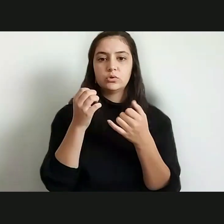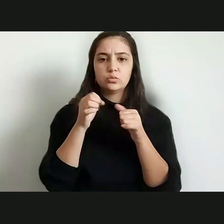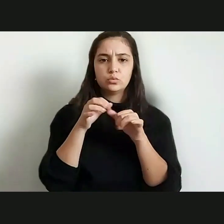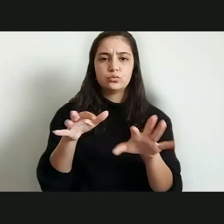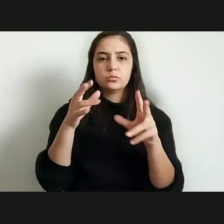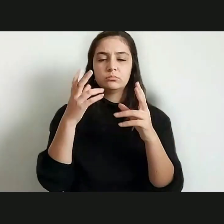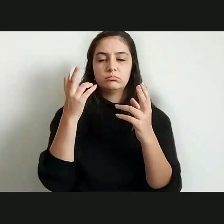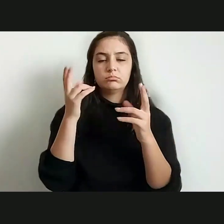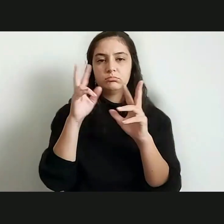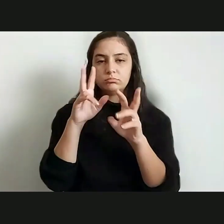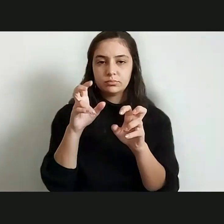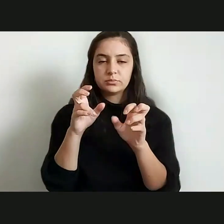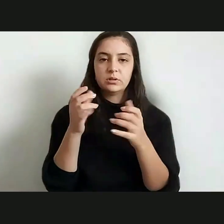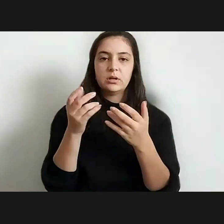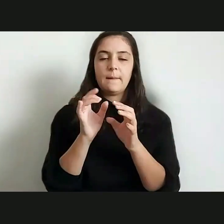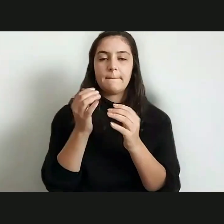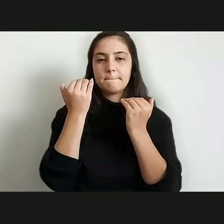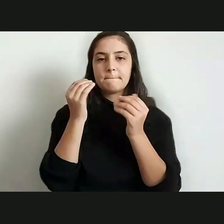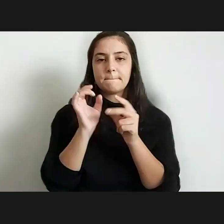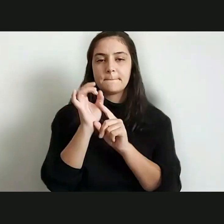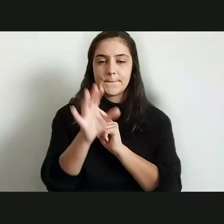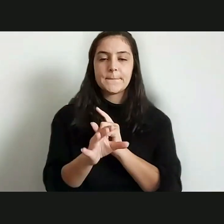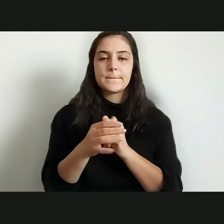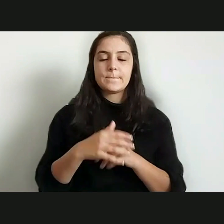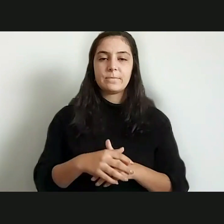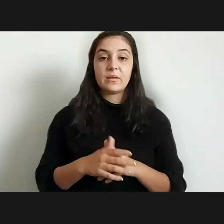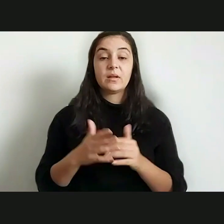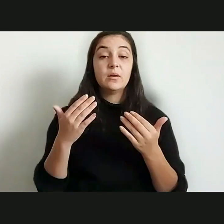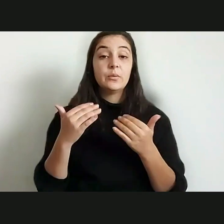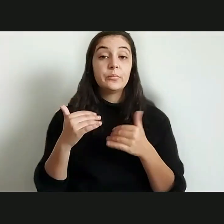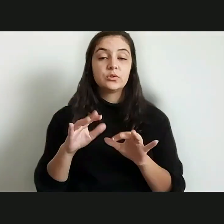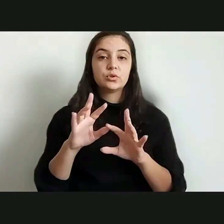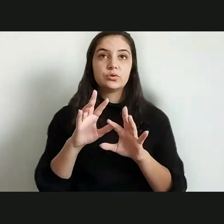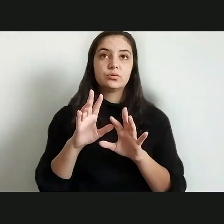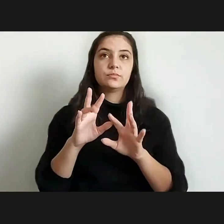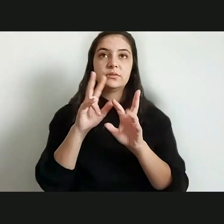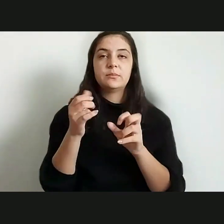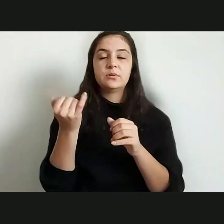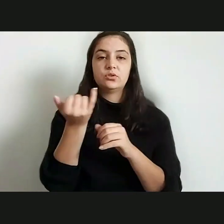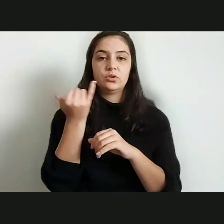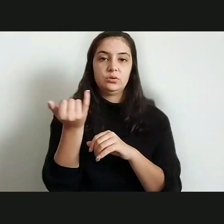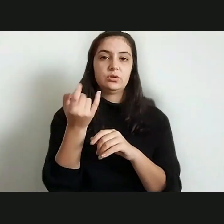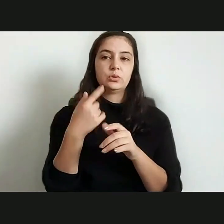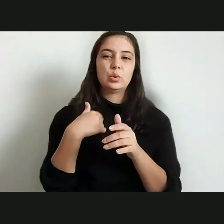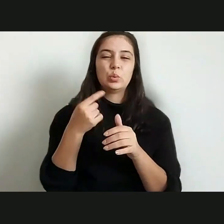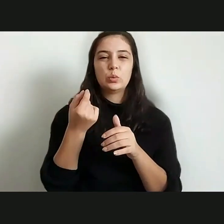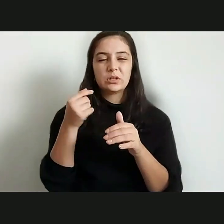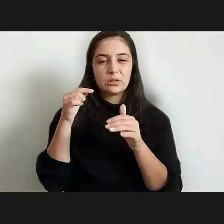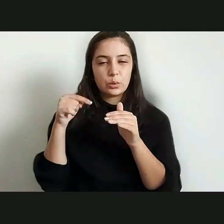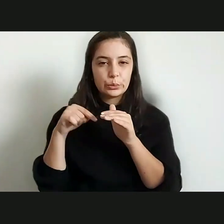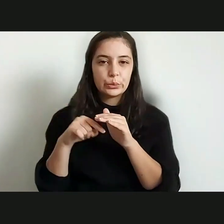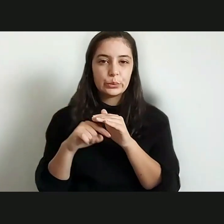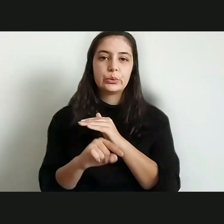tem uma nota informativa sobre o assunto, mas, digamos, quando nós falamos das instituições, nós deveríamos ir um pouco mais longe nesta